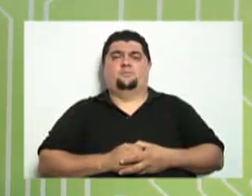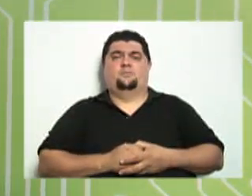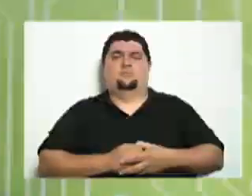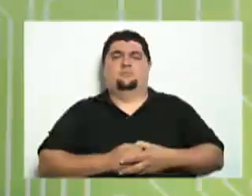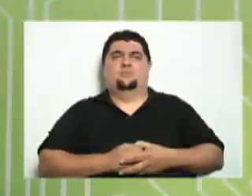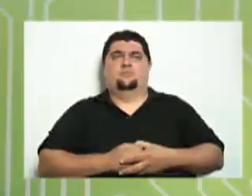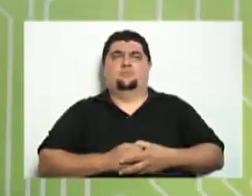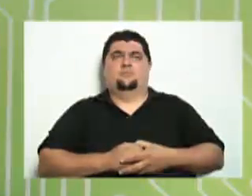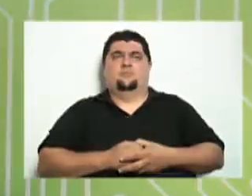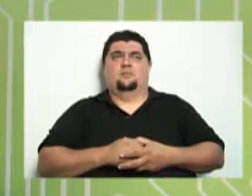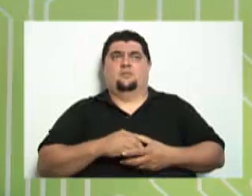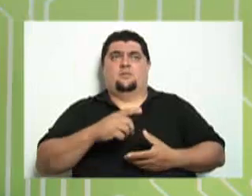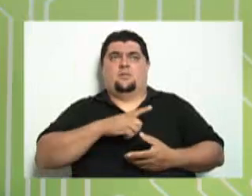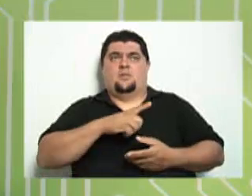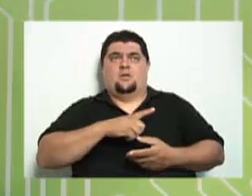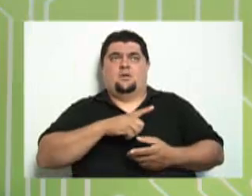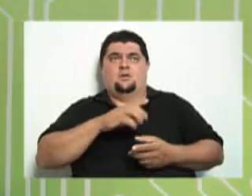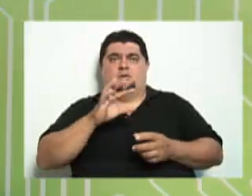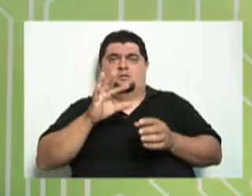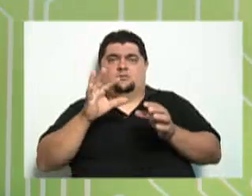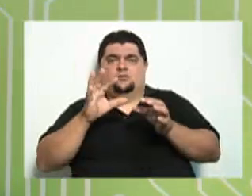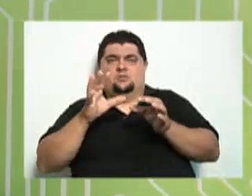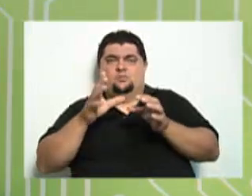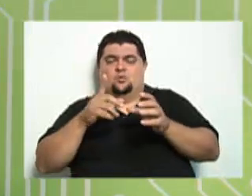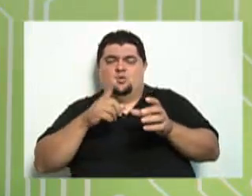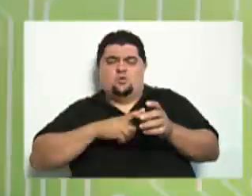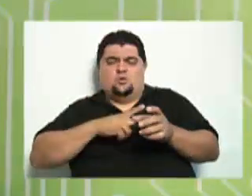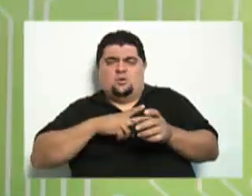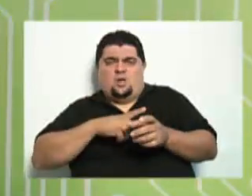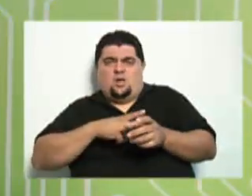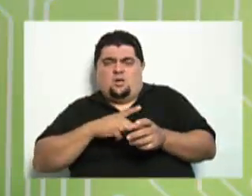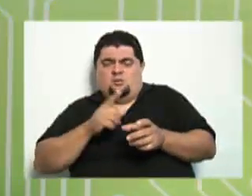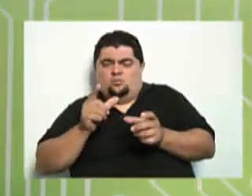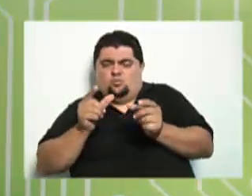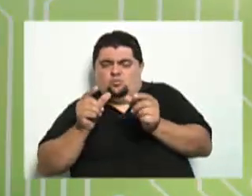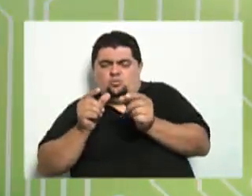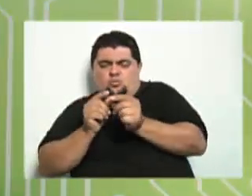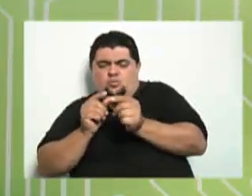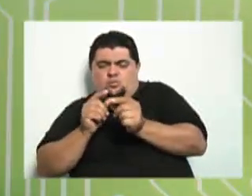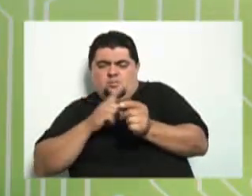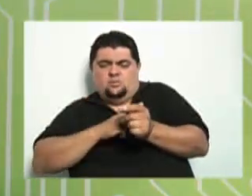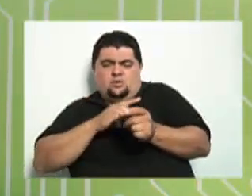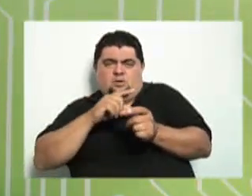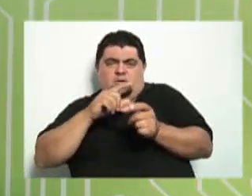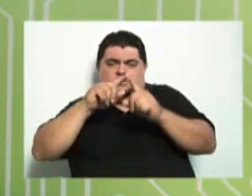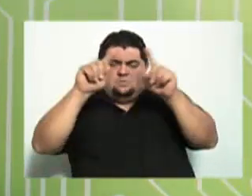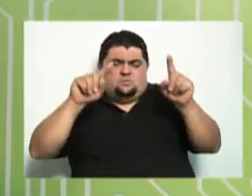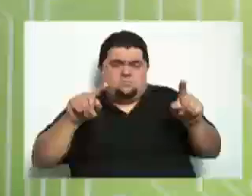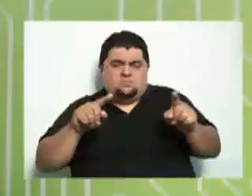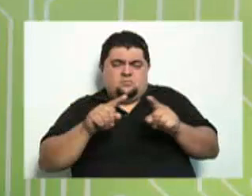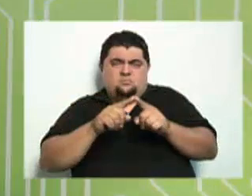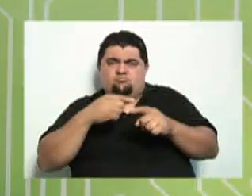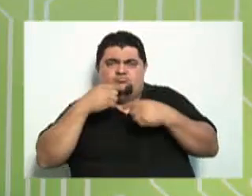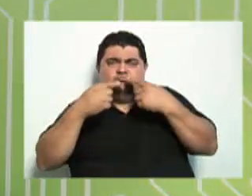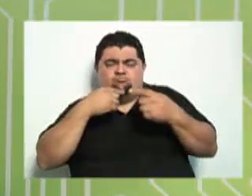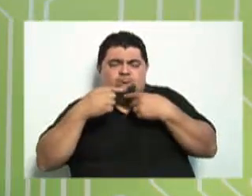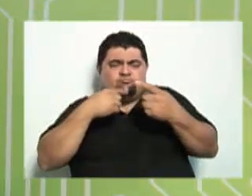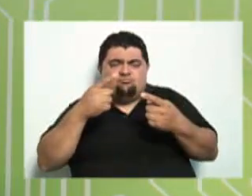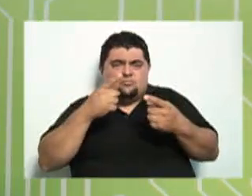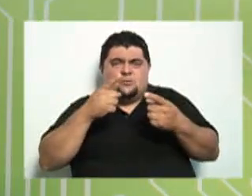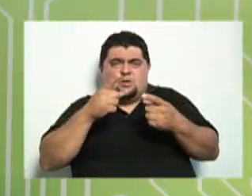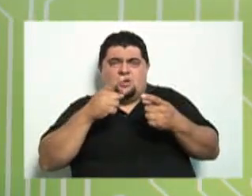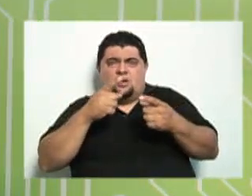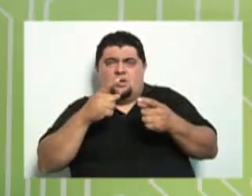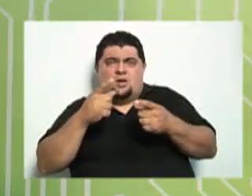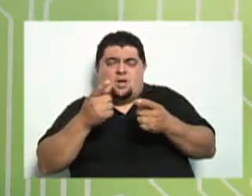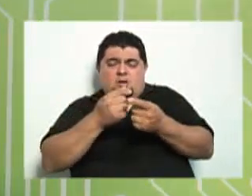gargalo é como se fosse aquela questão de apertado, um funil, um lugar que está muito apertadinho. As estruturas ali estavam impedindo, estavam sendo insuficientes,